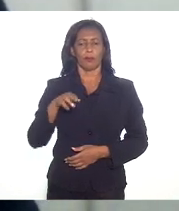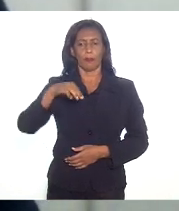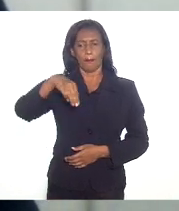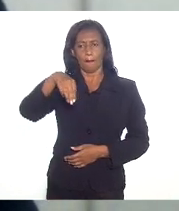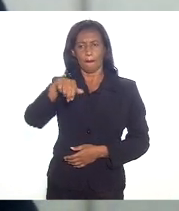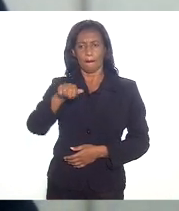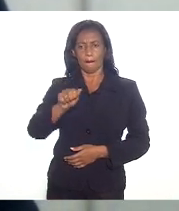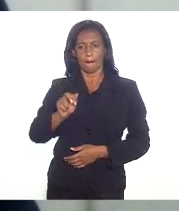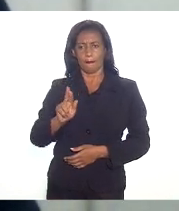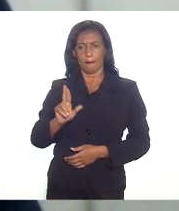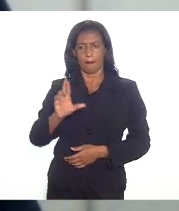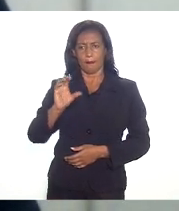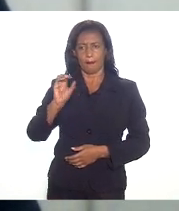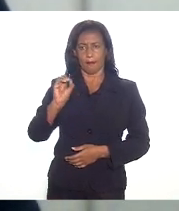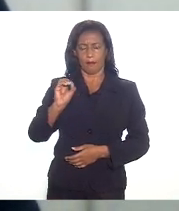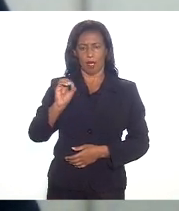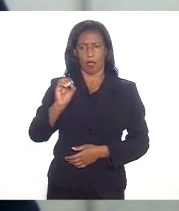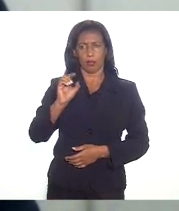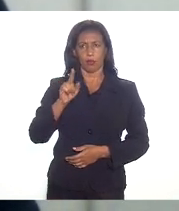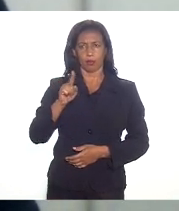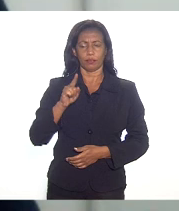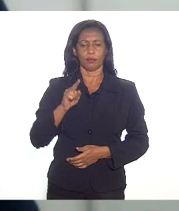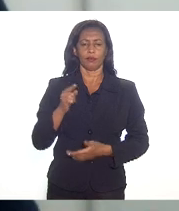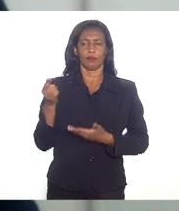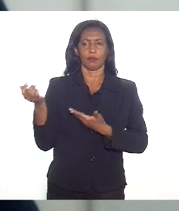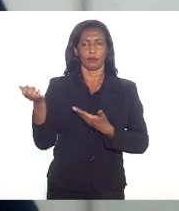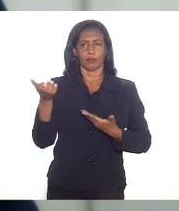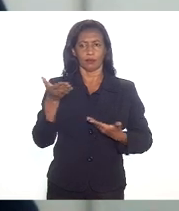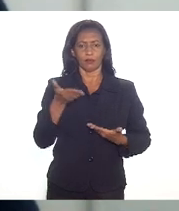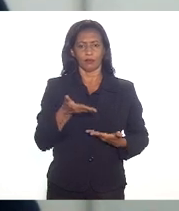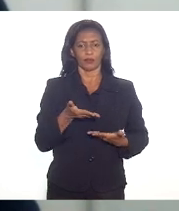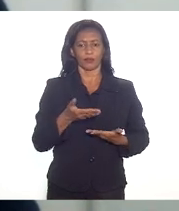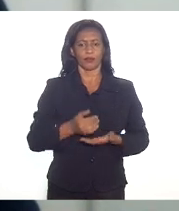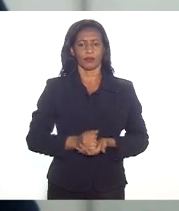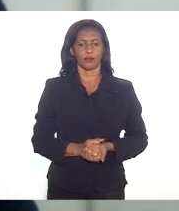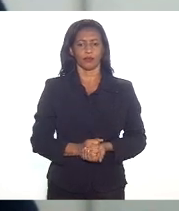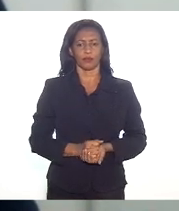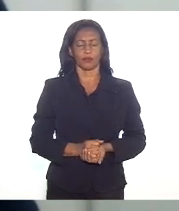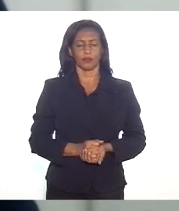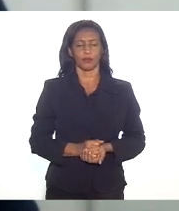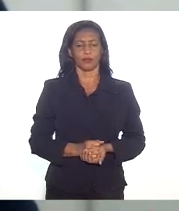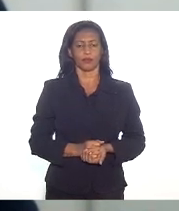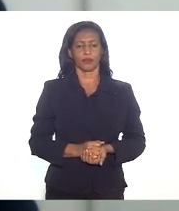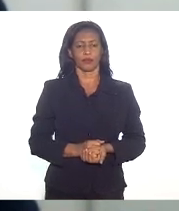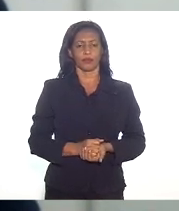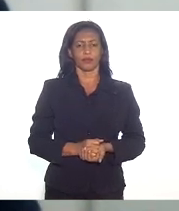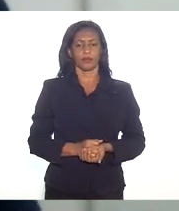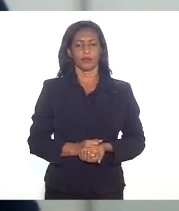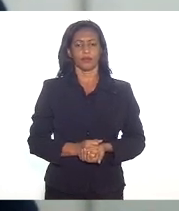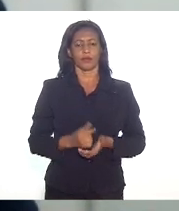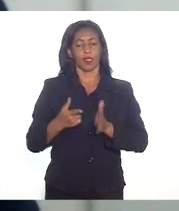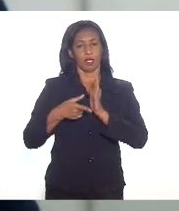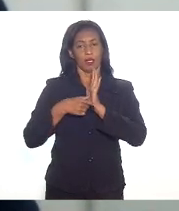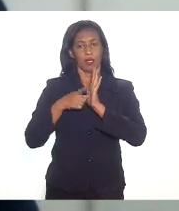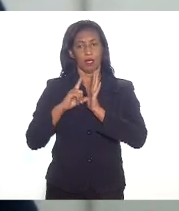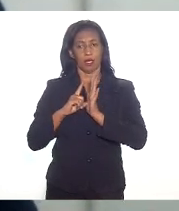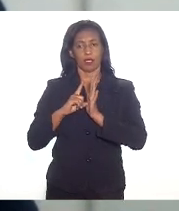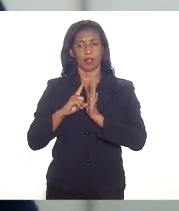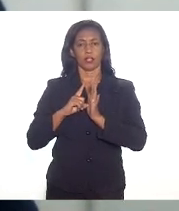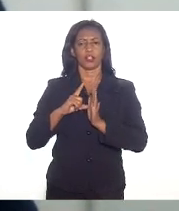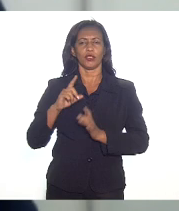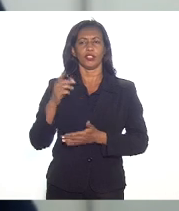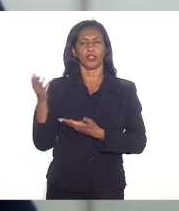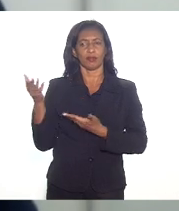Mauro Osório para fazer a sua apresentação, antes arguindo aos deputados